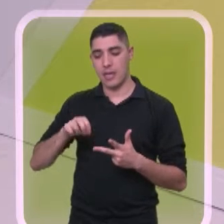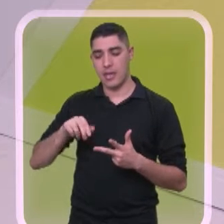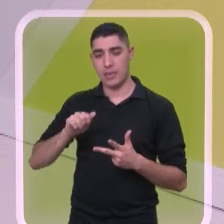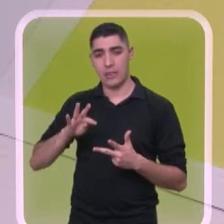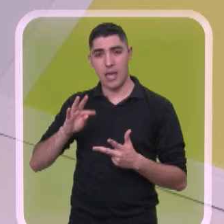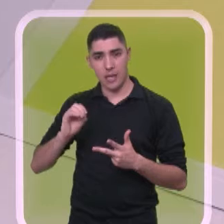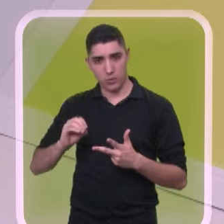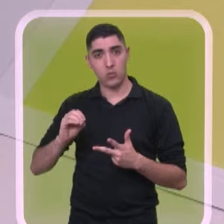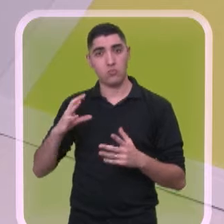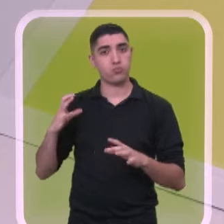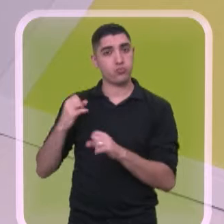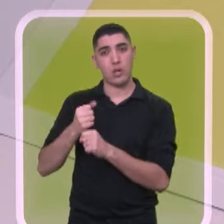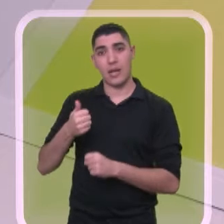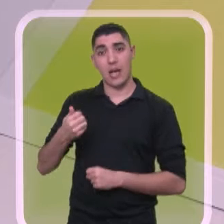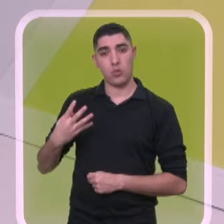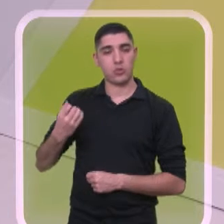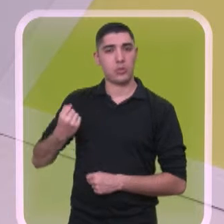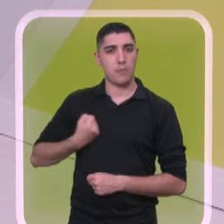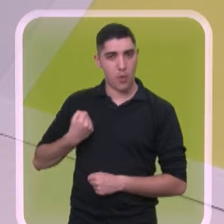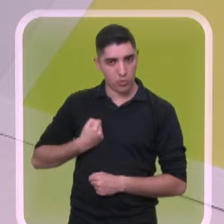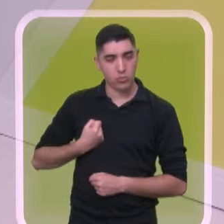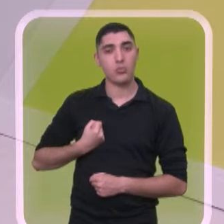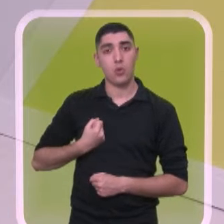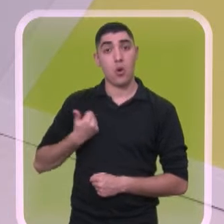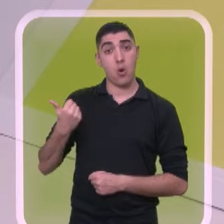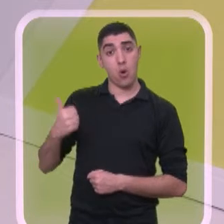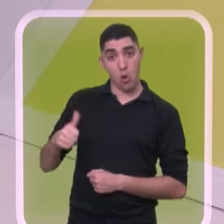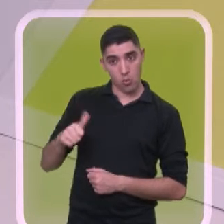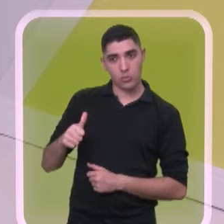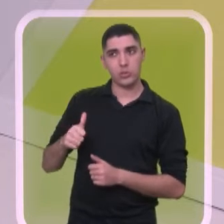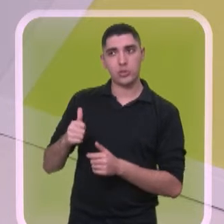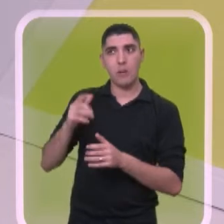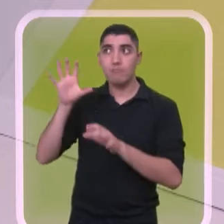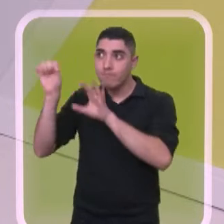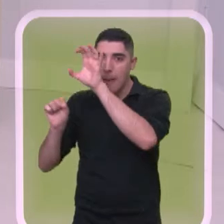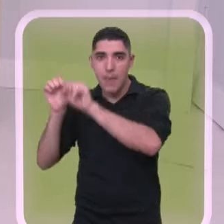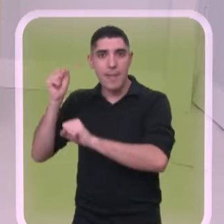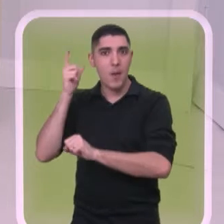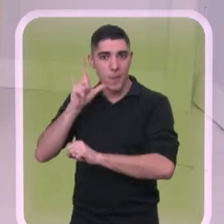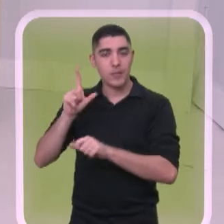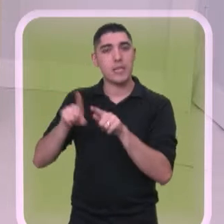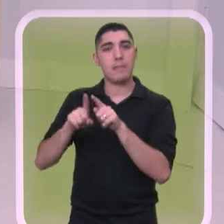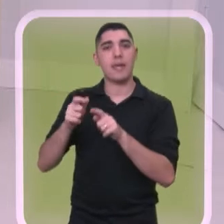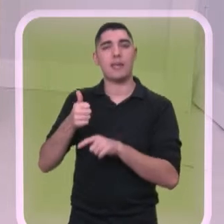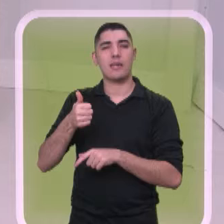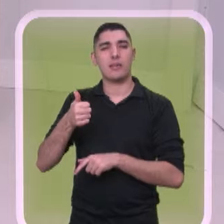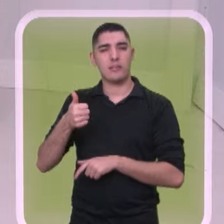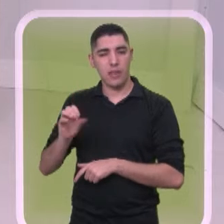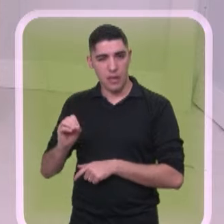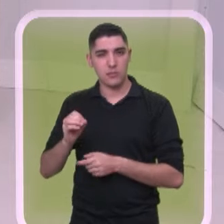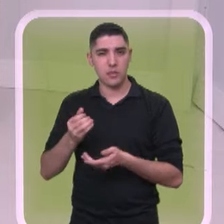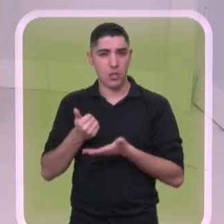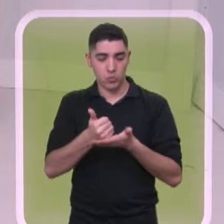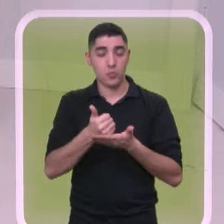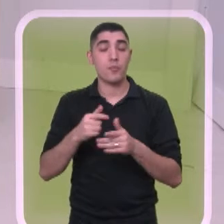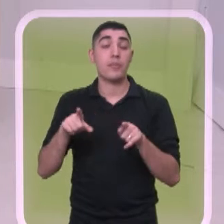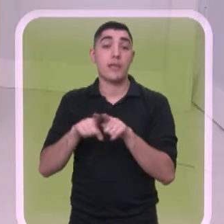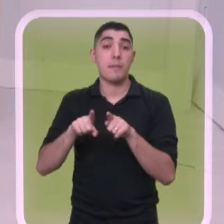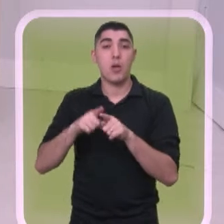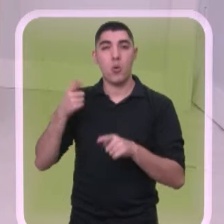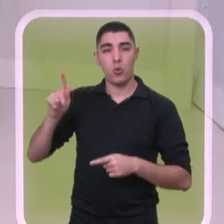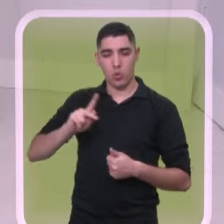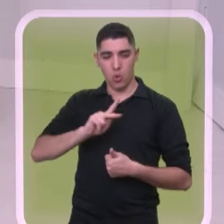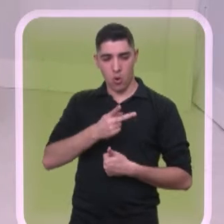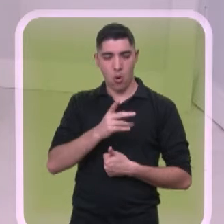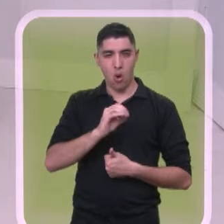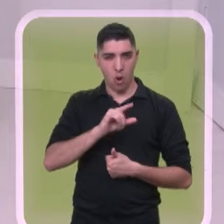double-double, 14 pontos, 11 rebotes e 5 assistências. Aquela dupla americana que eu disse, Holloway e Dawkins, também aí com o